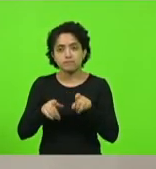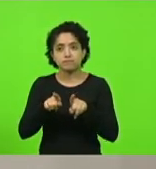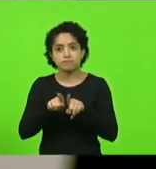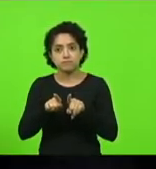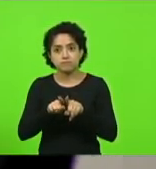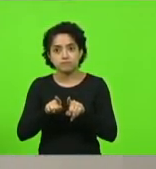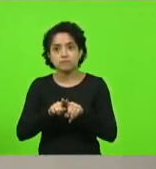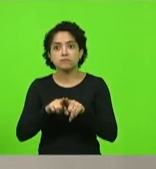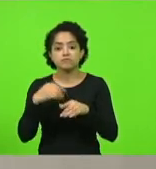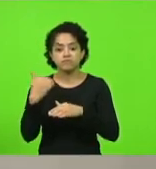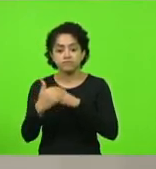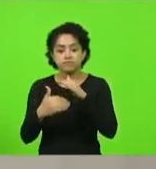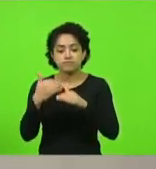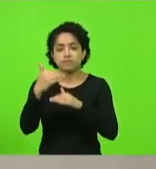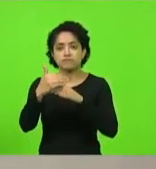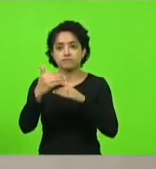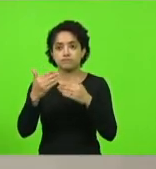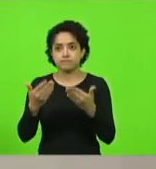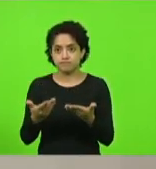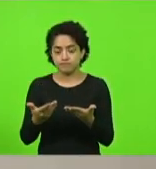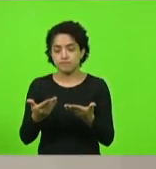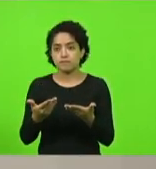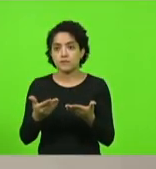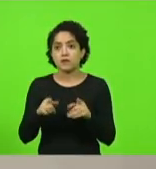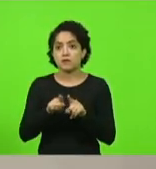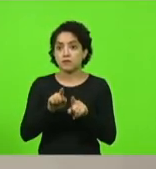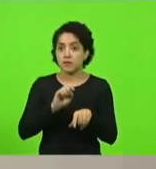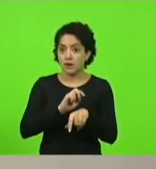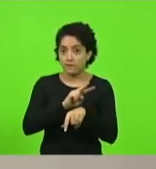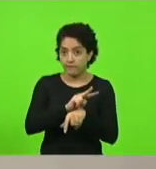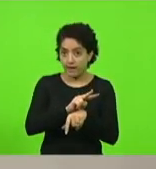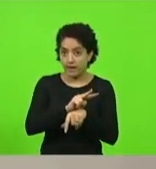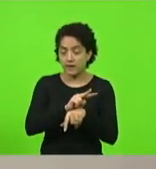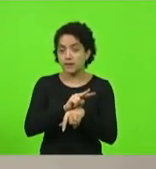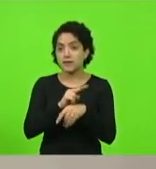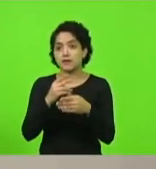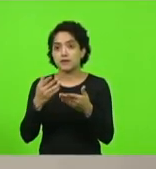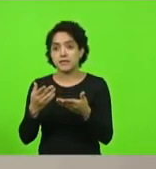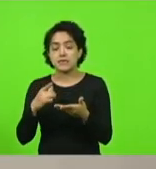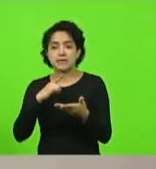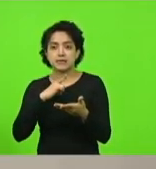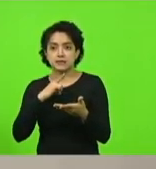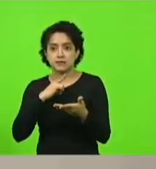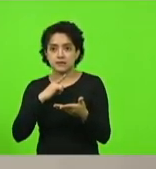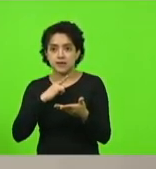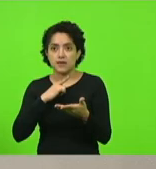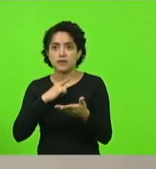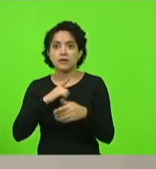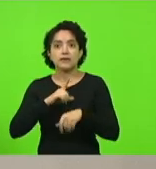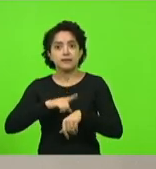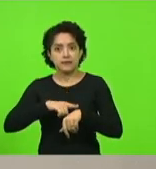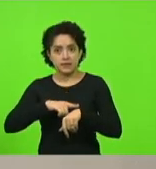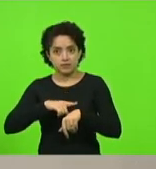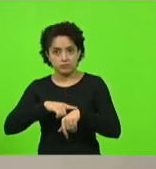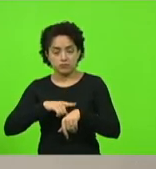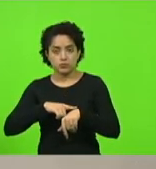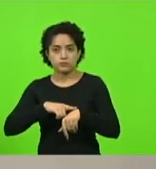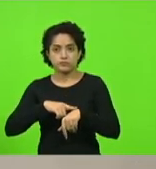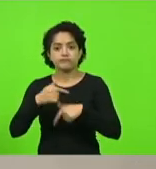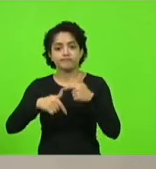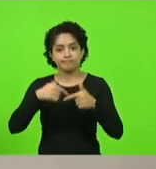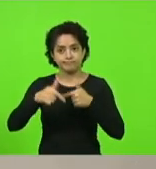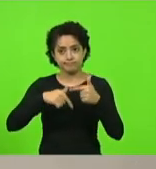promoção e, desta forma, disponibilizar a vaga àquele que ainda tenha tempo de carreira a cumprir, fazendo com